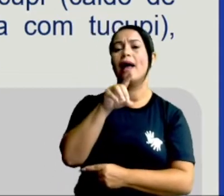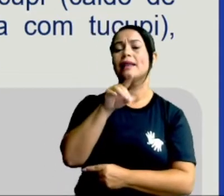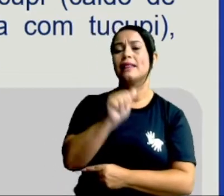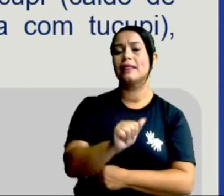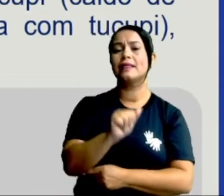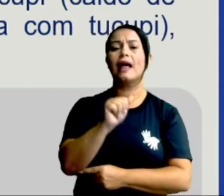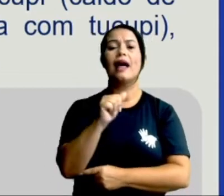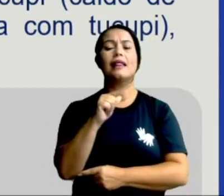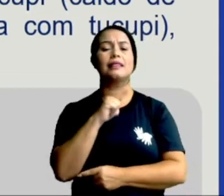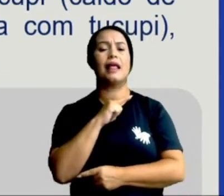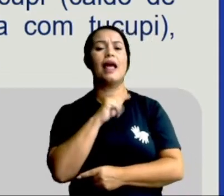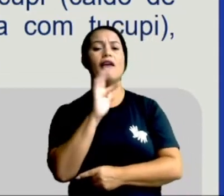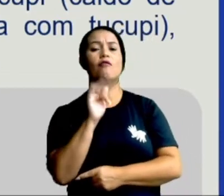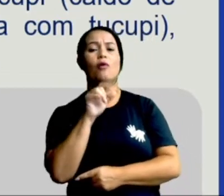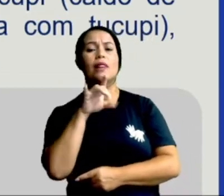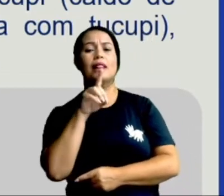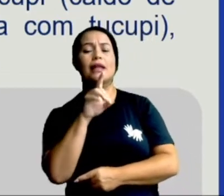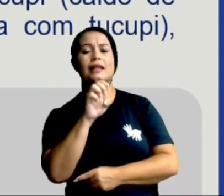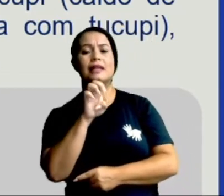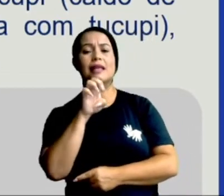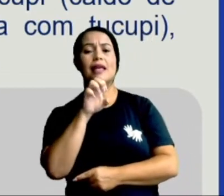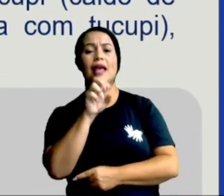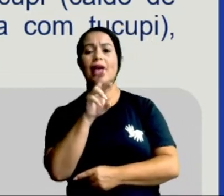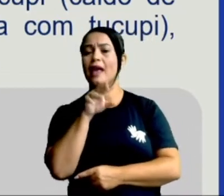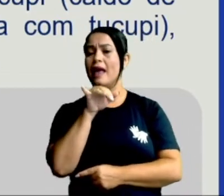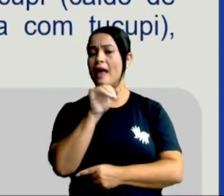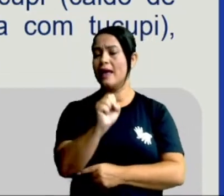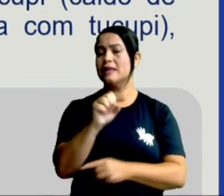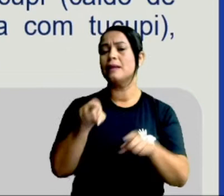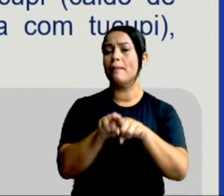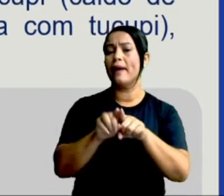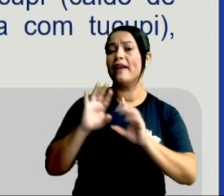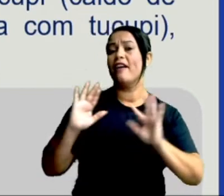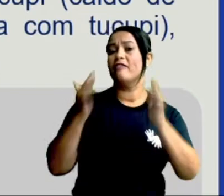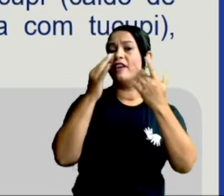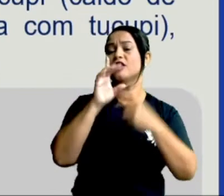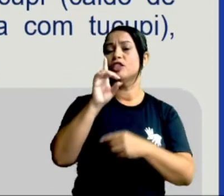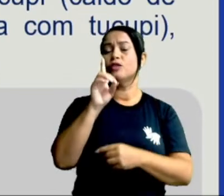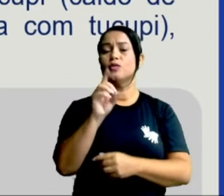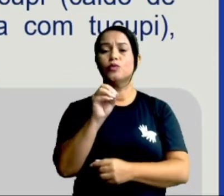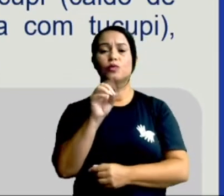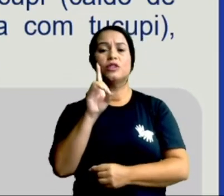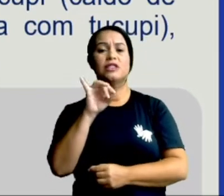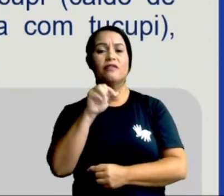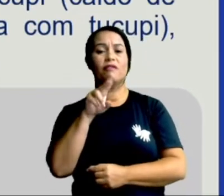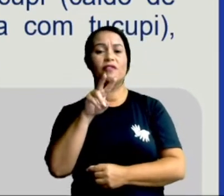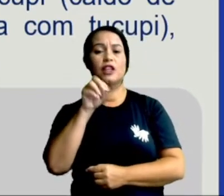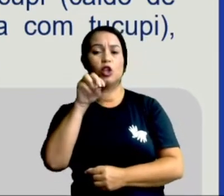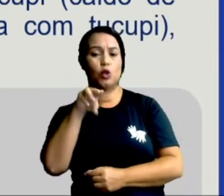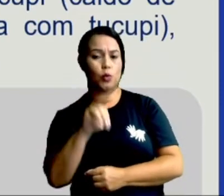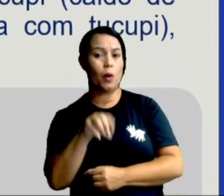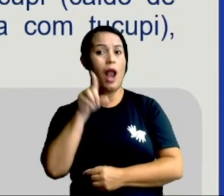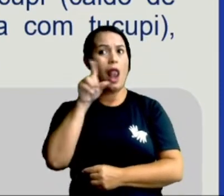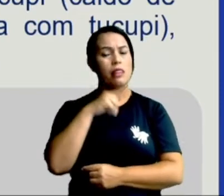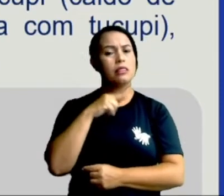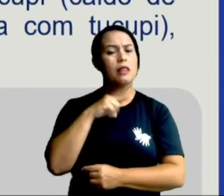folia de reis e a festa do divino. A influência indígena lá é fortíssima na